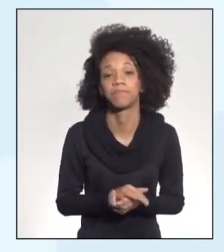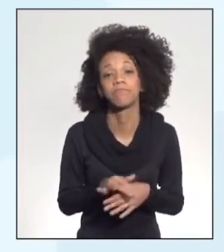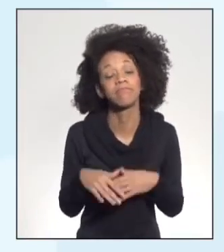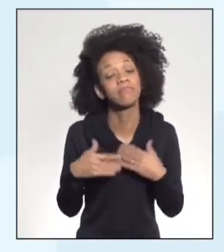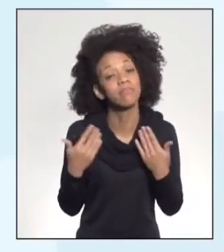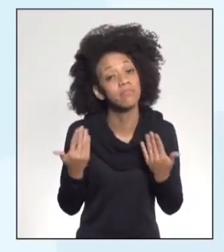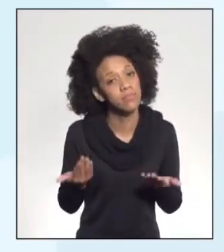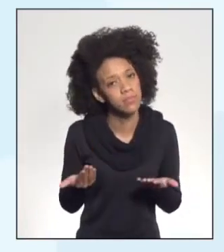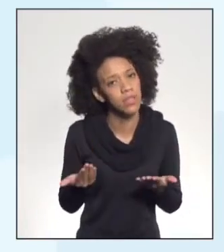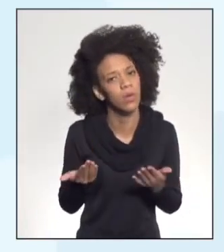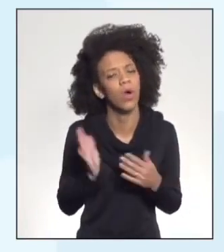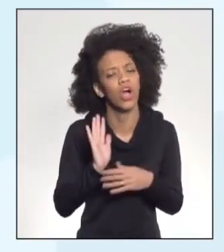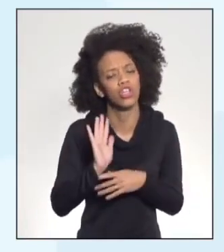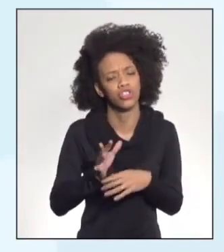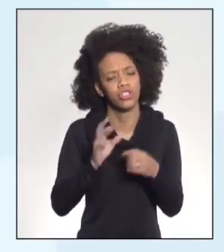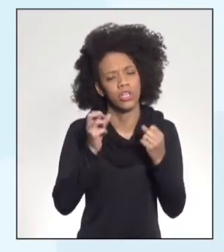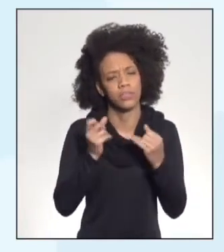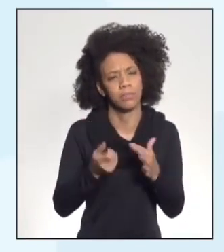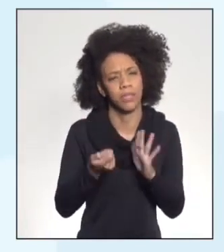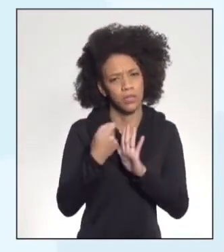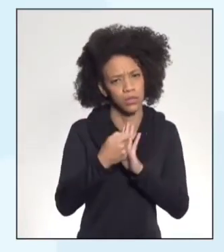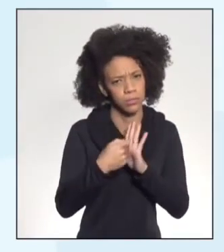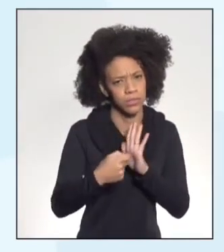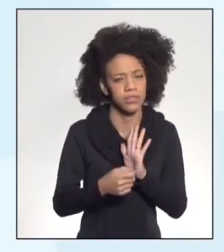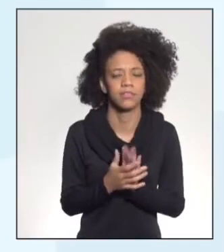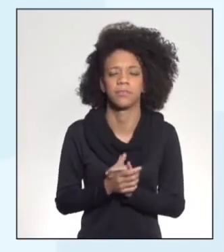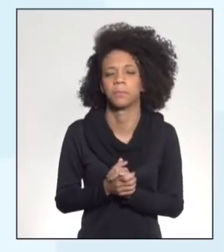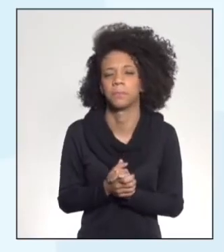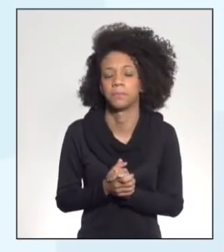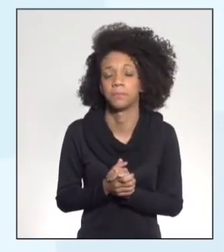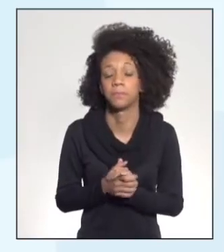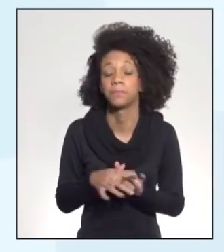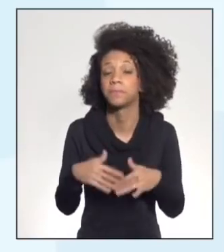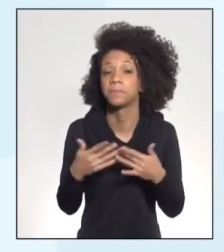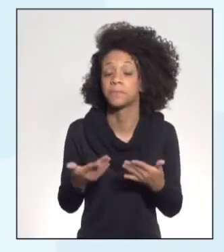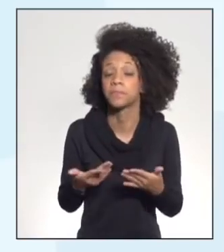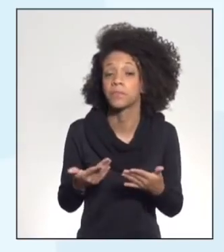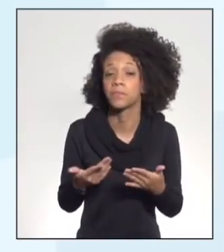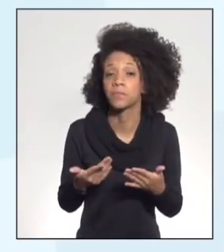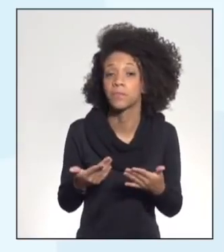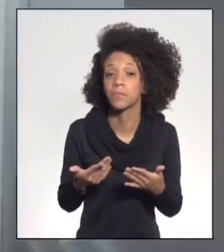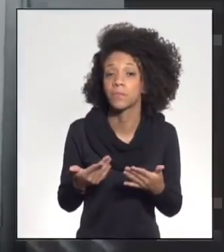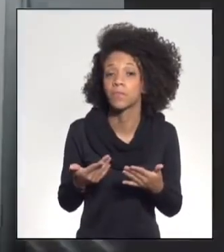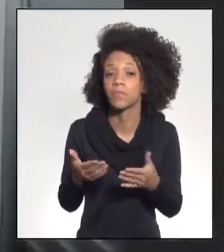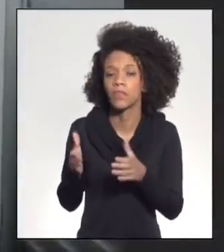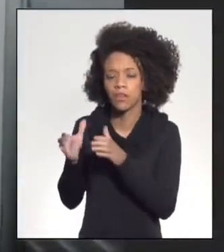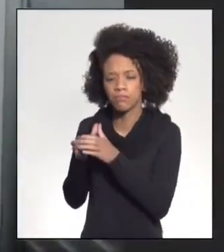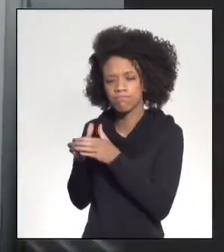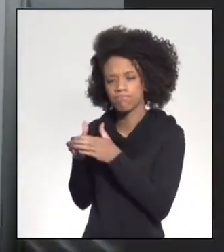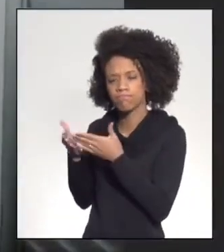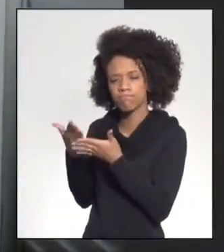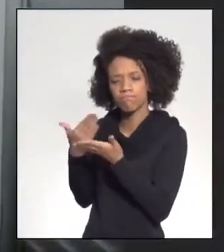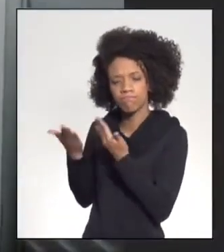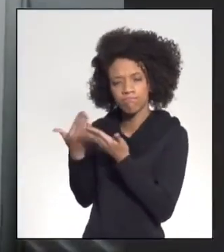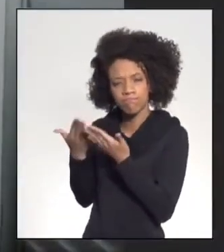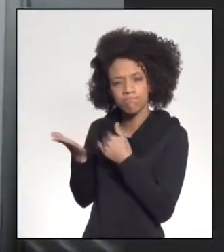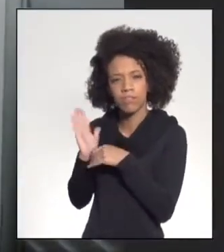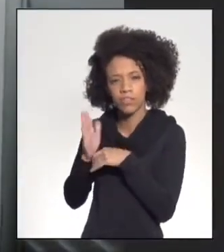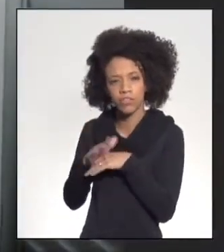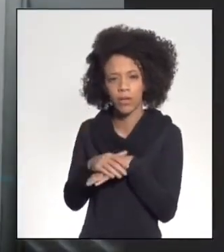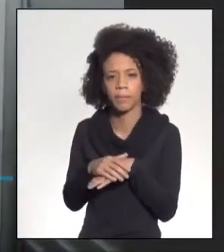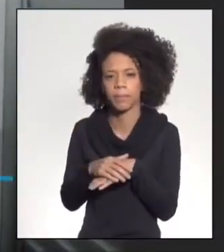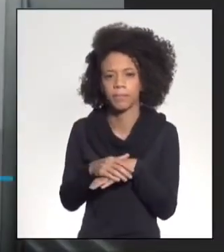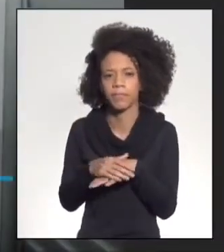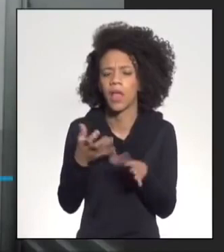estamos começando a falar sobre escrita aí, pessoal. Vamos lá. A gente vai para uma interação do chat já. Eu quero que